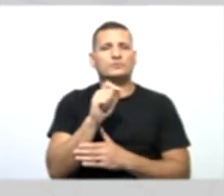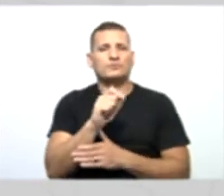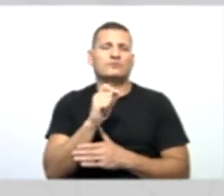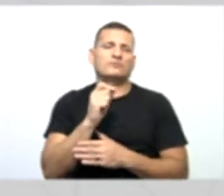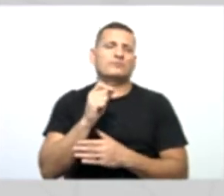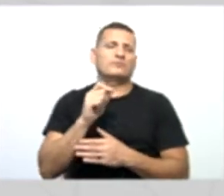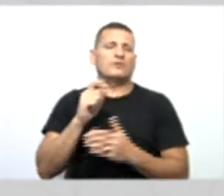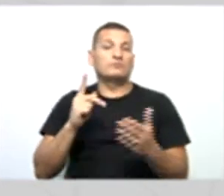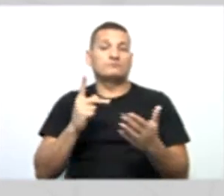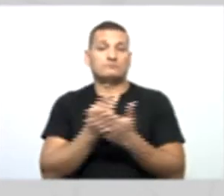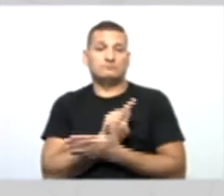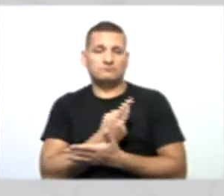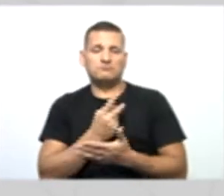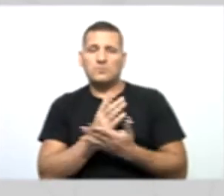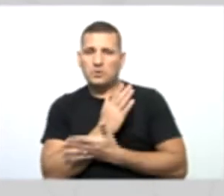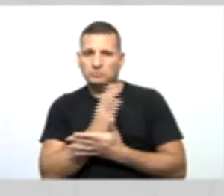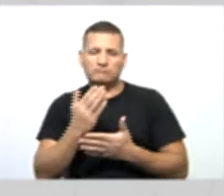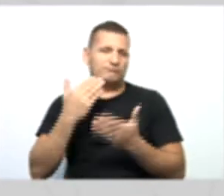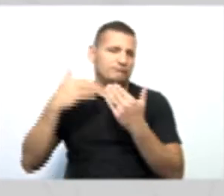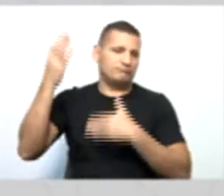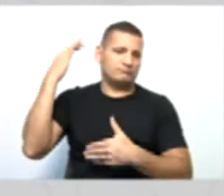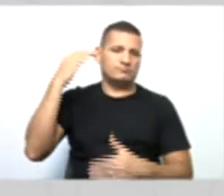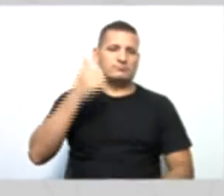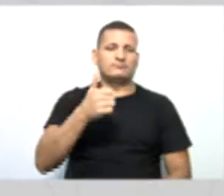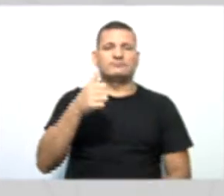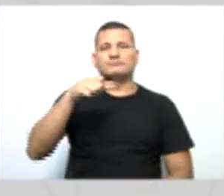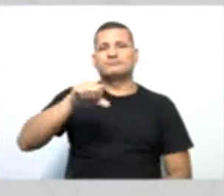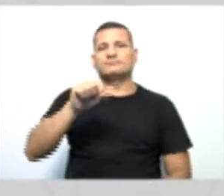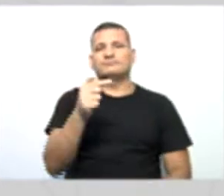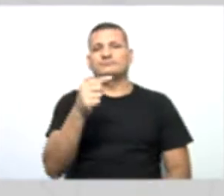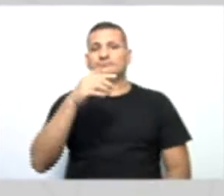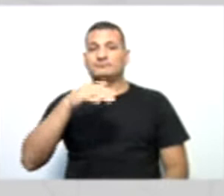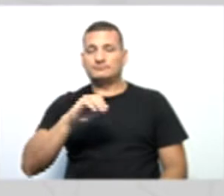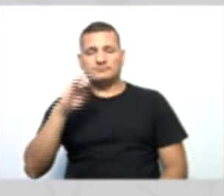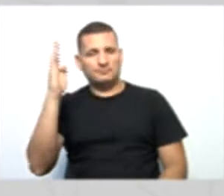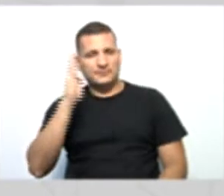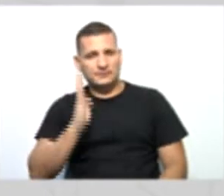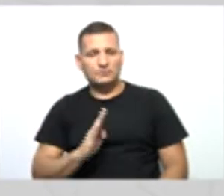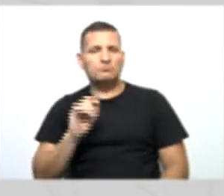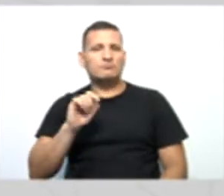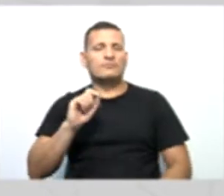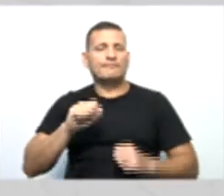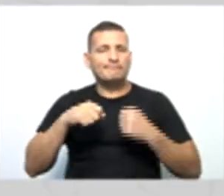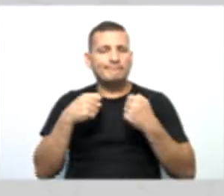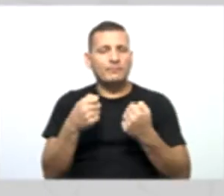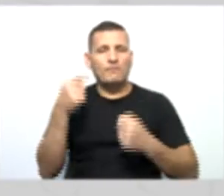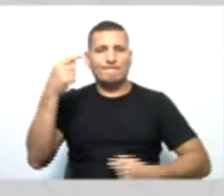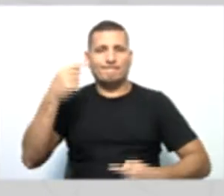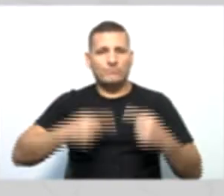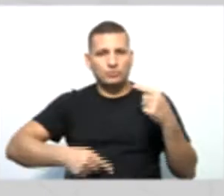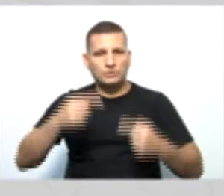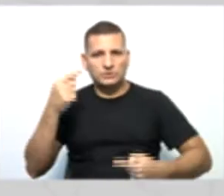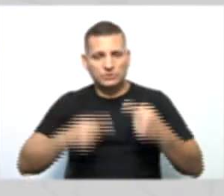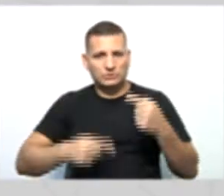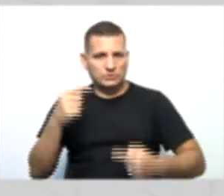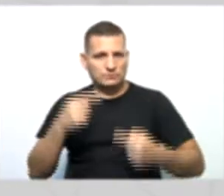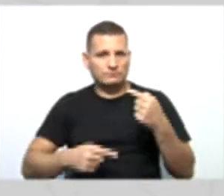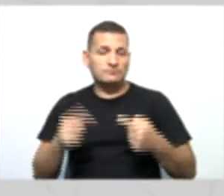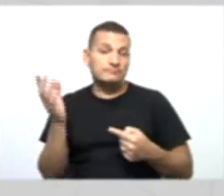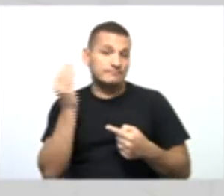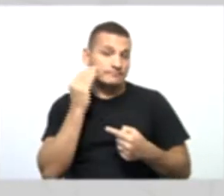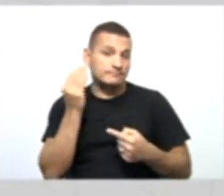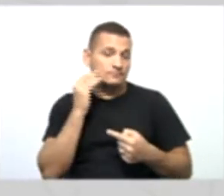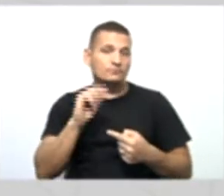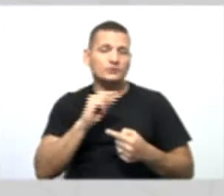que aconteceram. Na década de 70, o Brasil, com grande esforço de políticas estatais, tentou